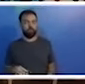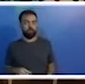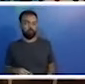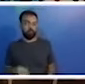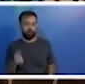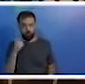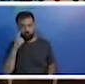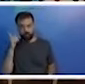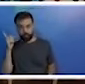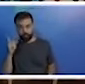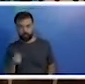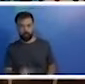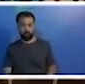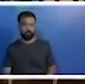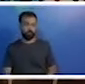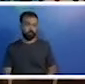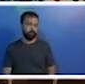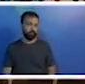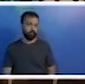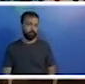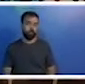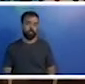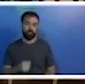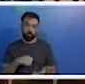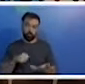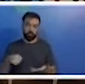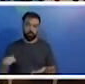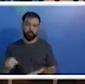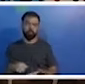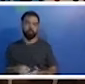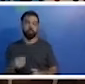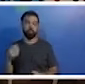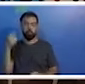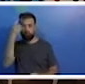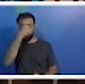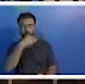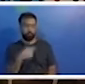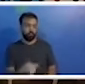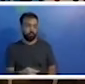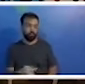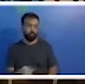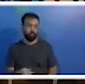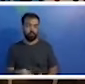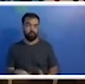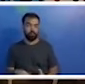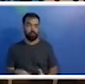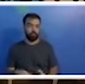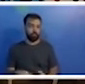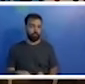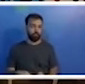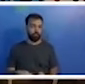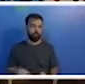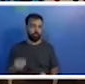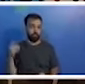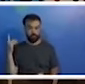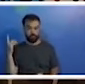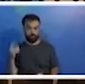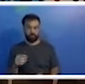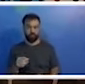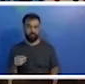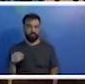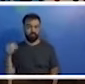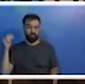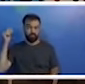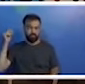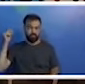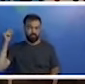vamos ver aqui vamos treinar escrever quais são algumas expressões olha aqui nós unimos o cinema mudo que é